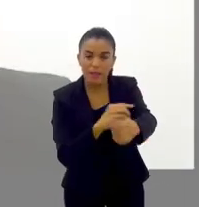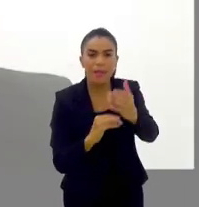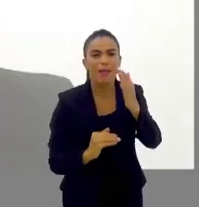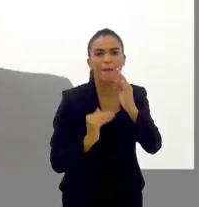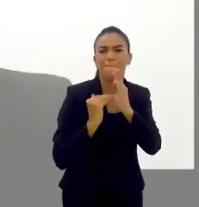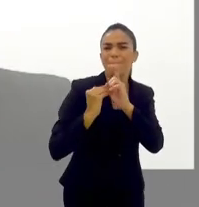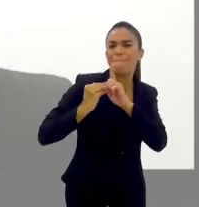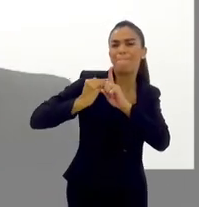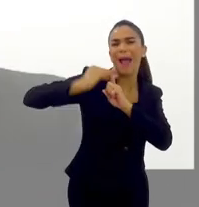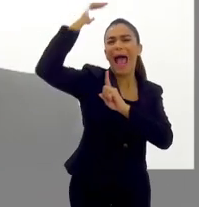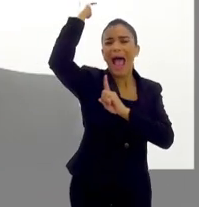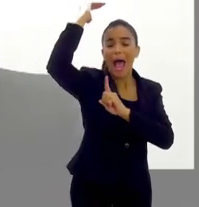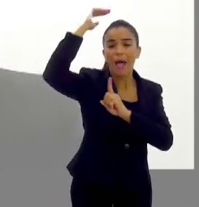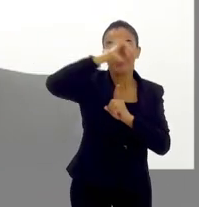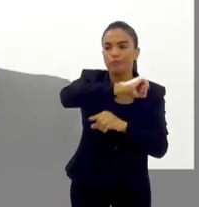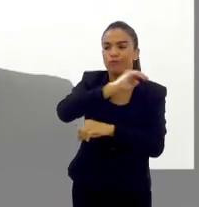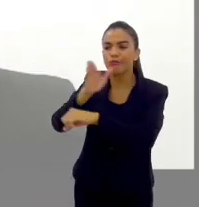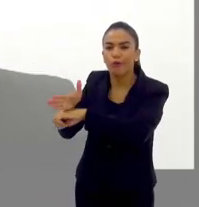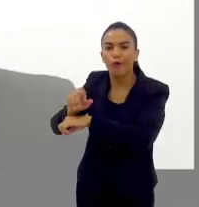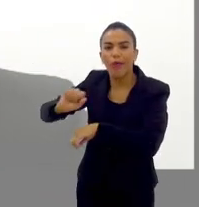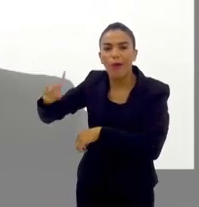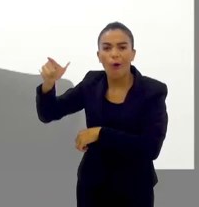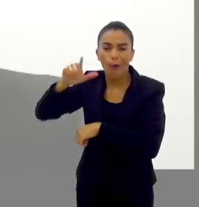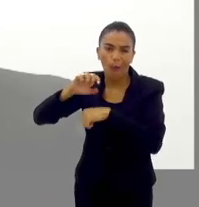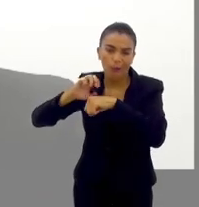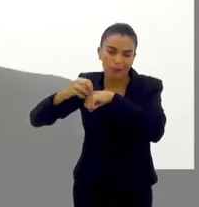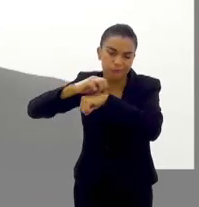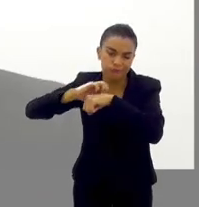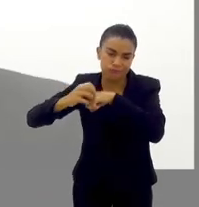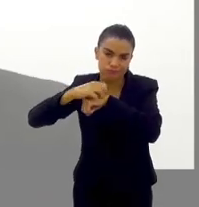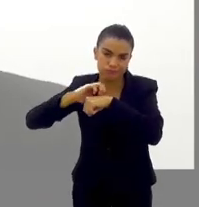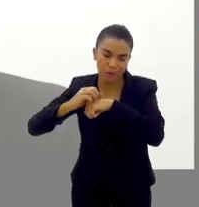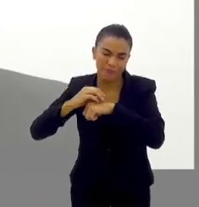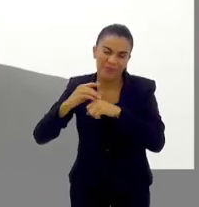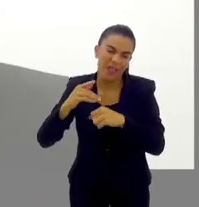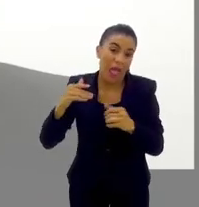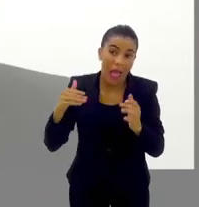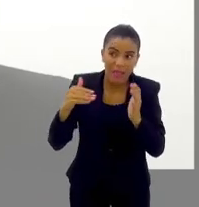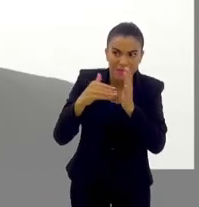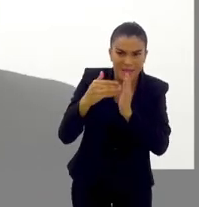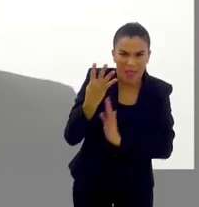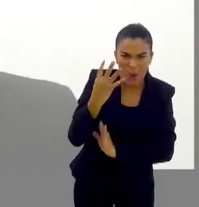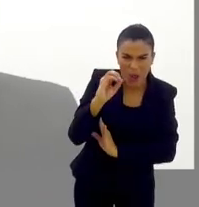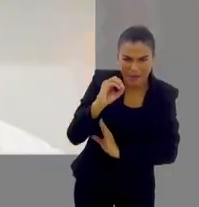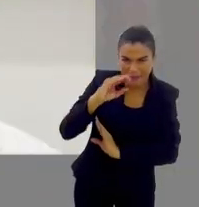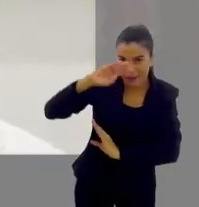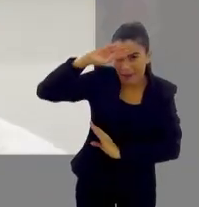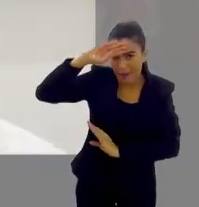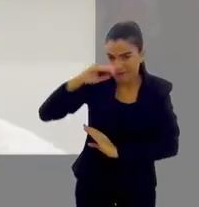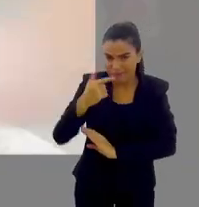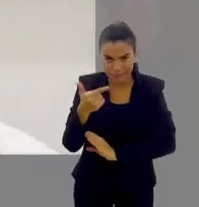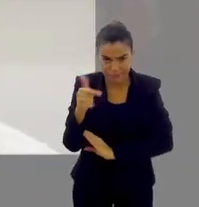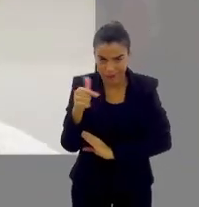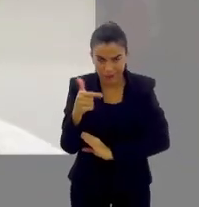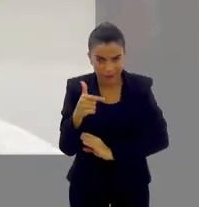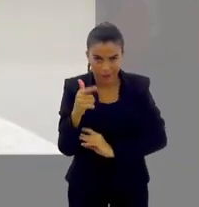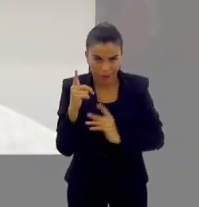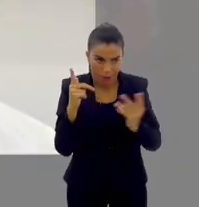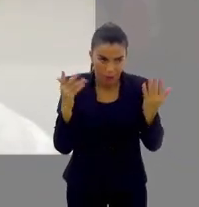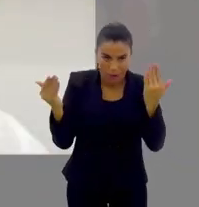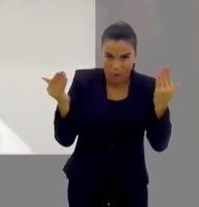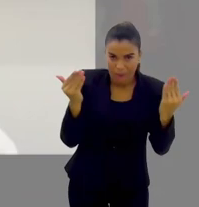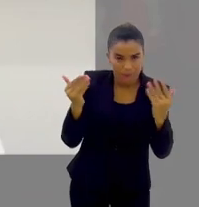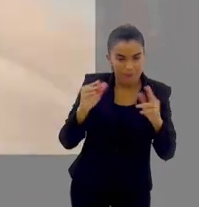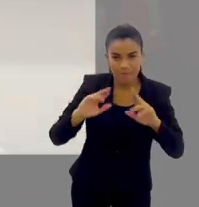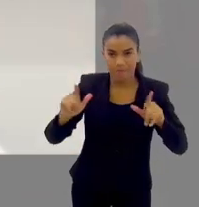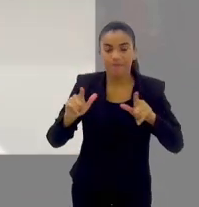mais alta do que os outros, né? A febre da chikungunya não é tão alta, 40 graus, como a dengue. E zika quase não tem febre.